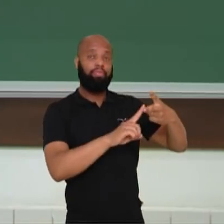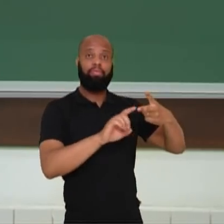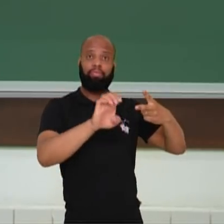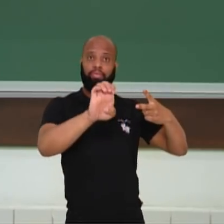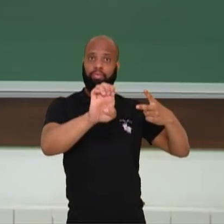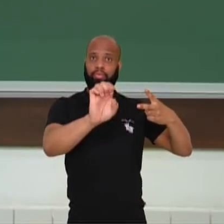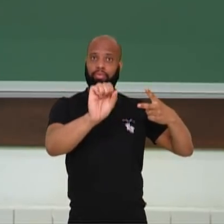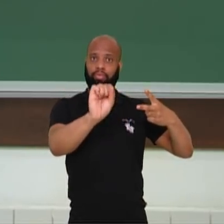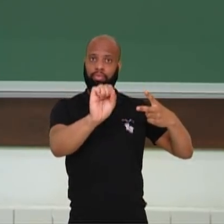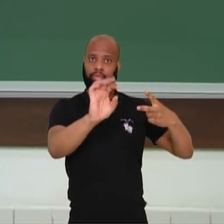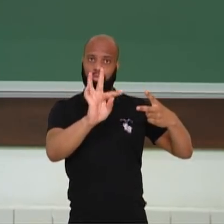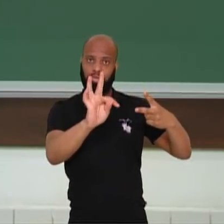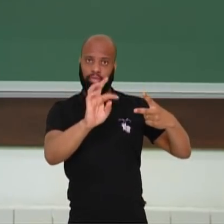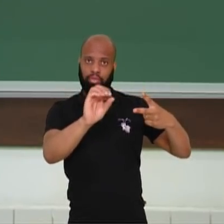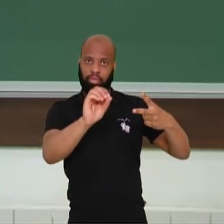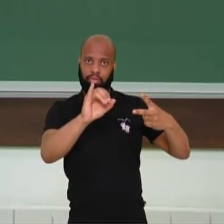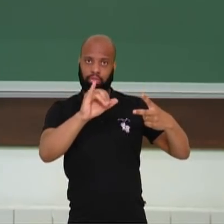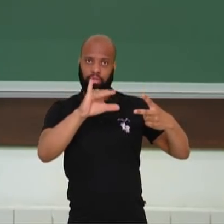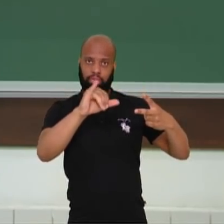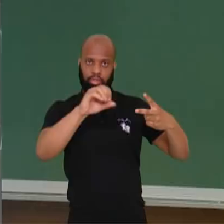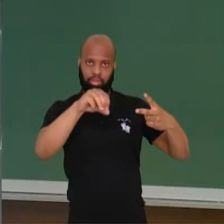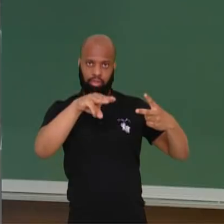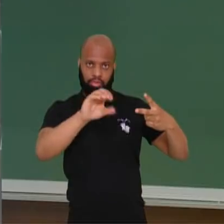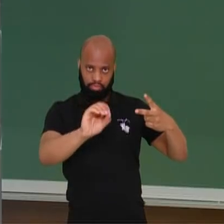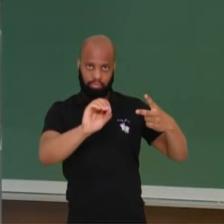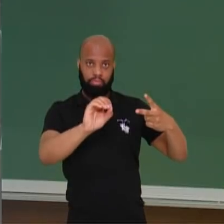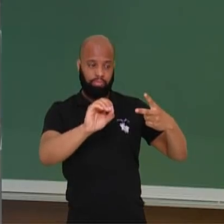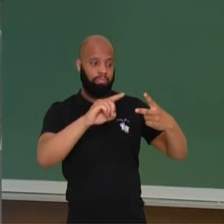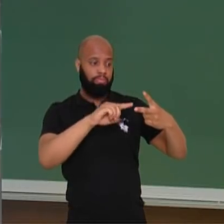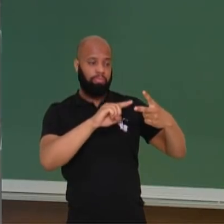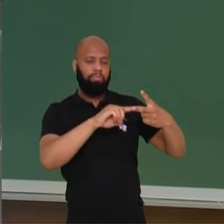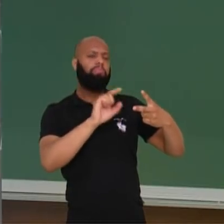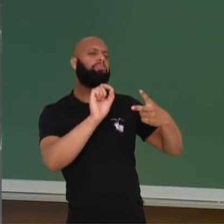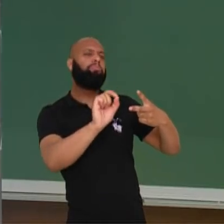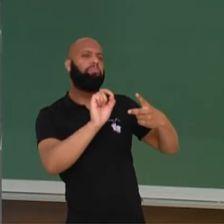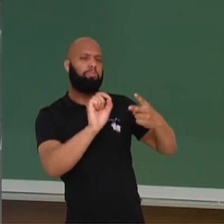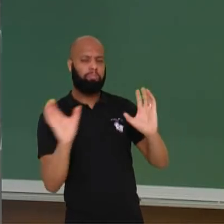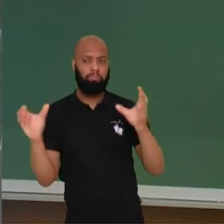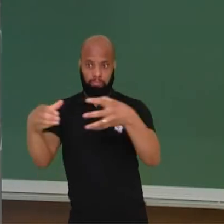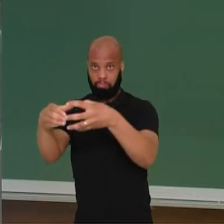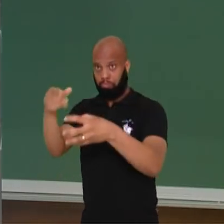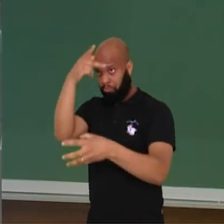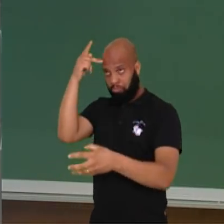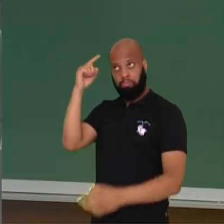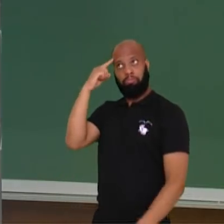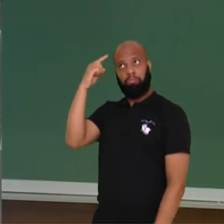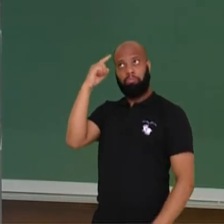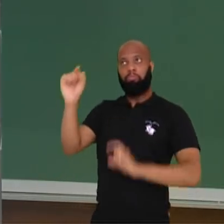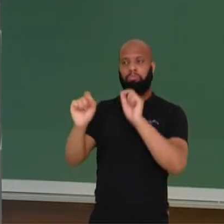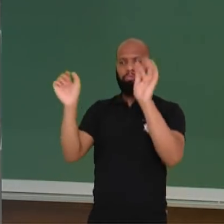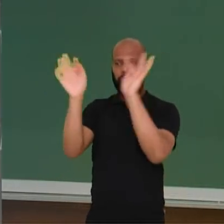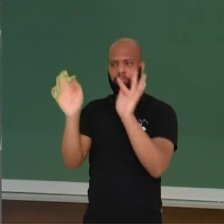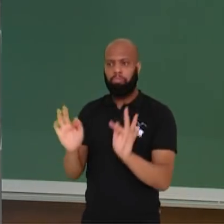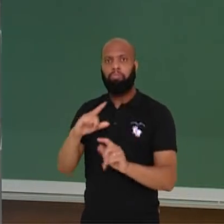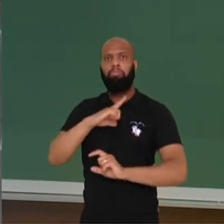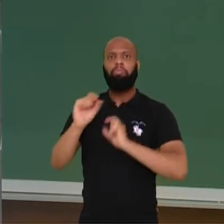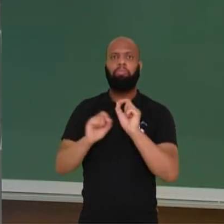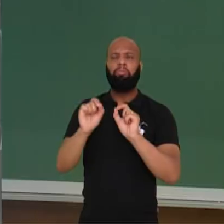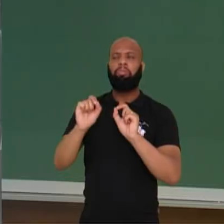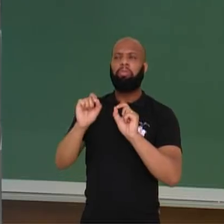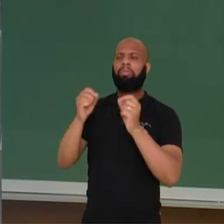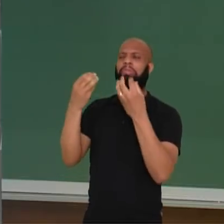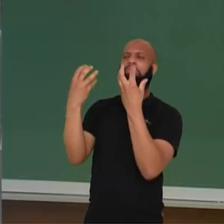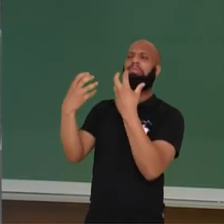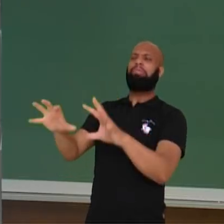se baseava em duas ideias interessantes. Veja bem, para os estoicos, a felicidade estava em não se preocupar demais,